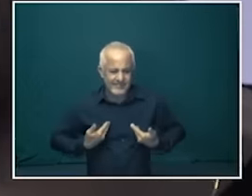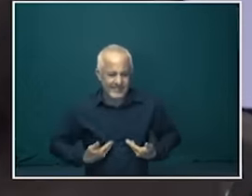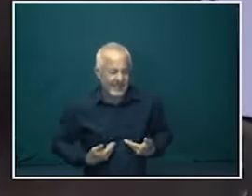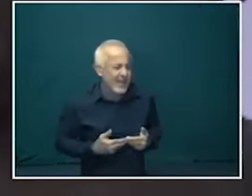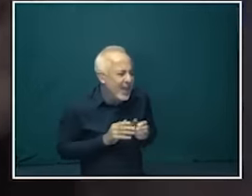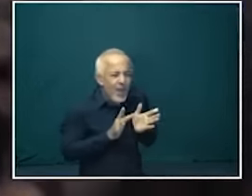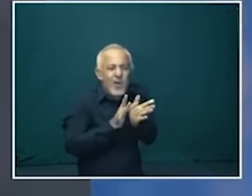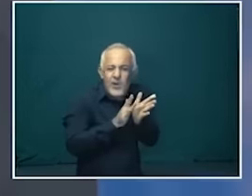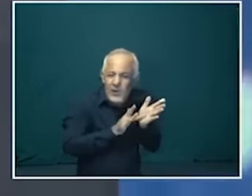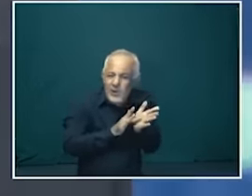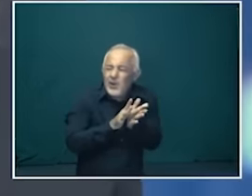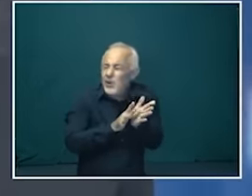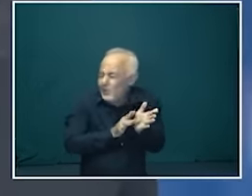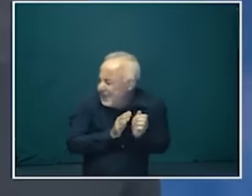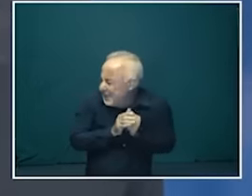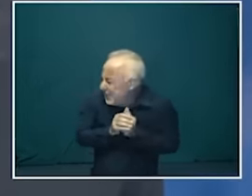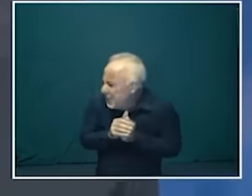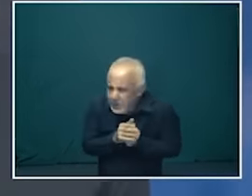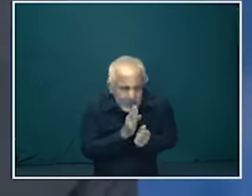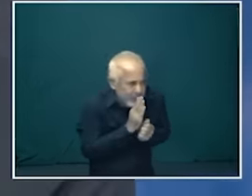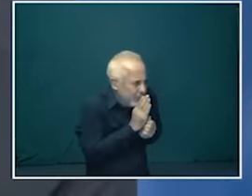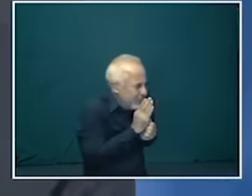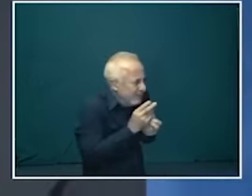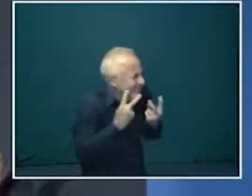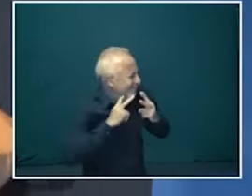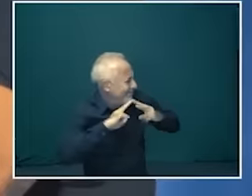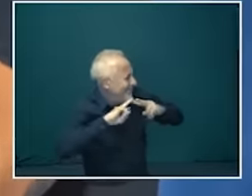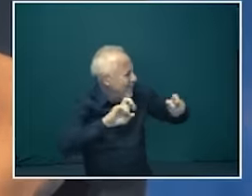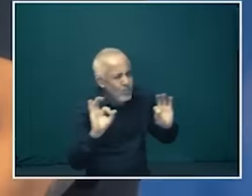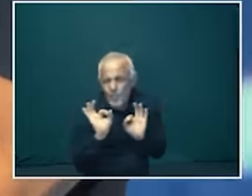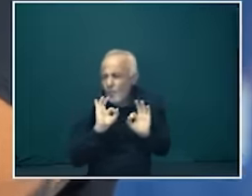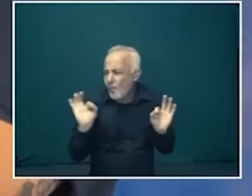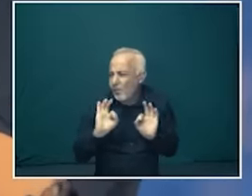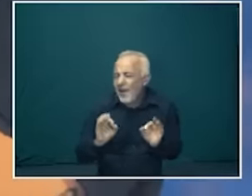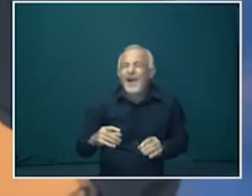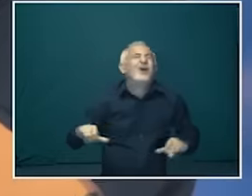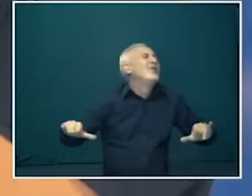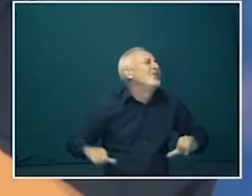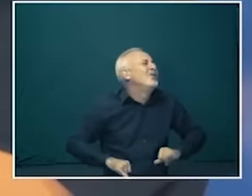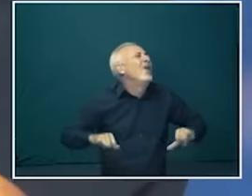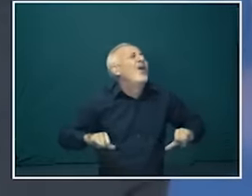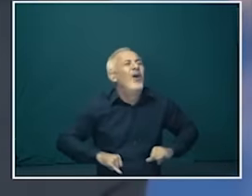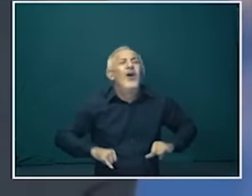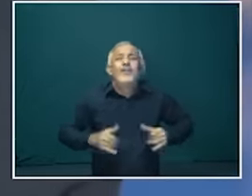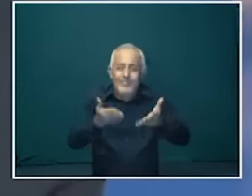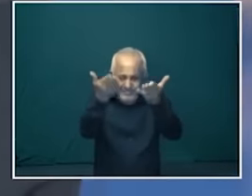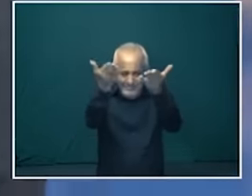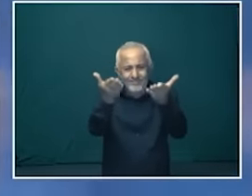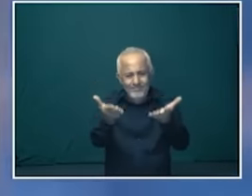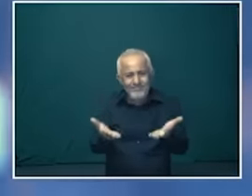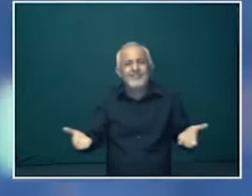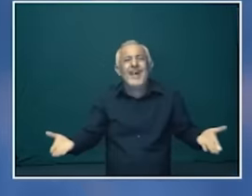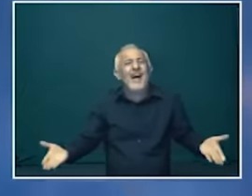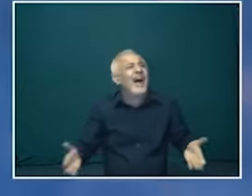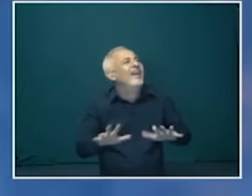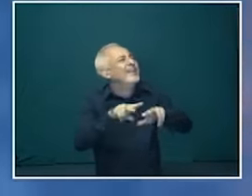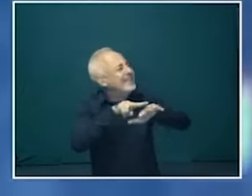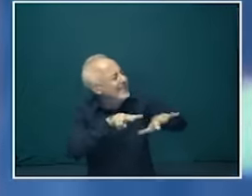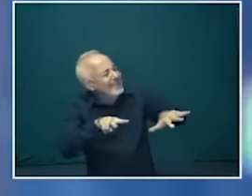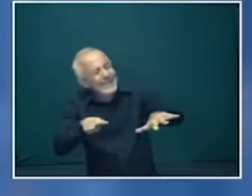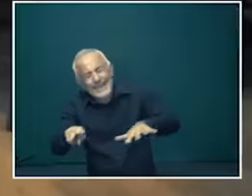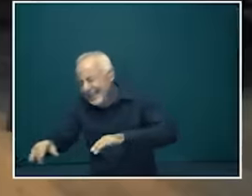e faço de tudo pra ninguém notar que eu vivo e morro por ti. Tem semanas que às vezes